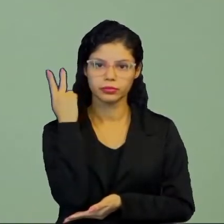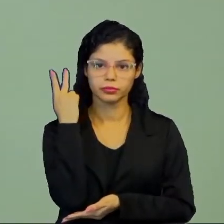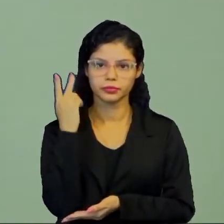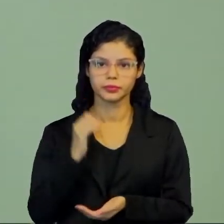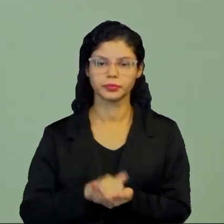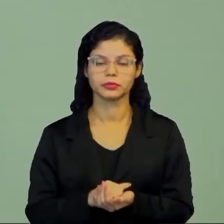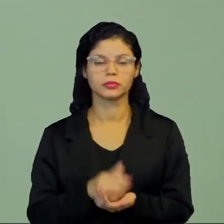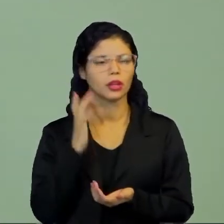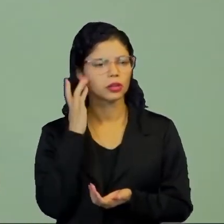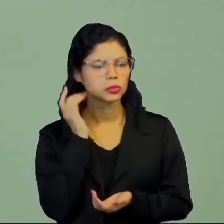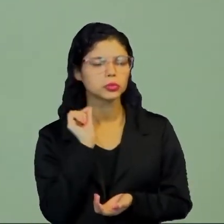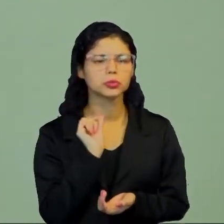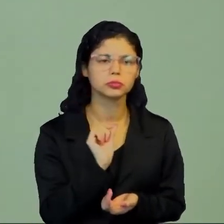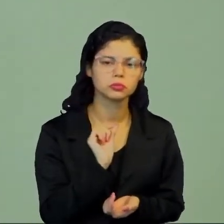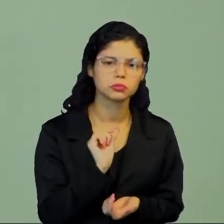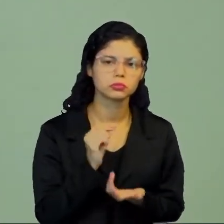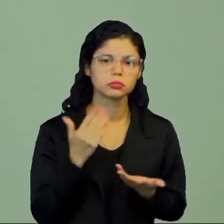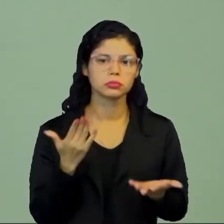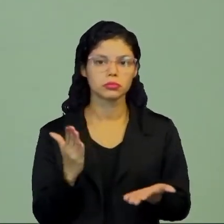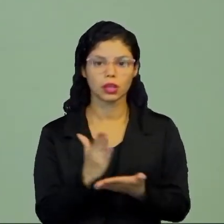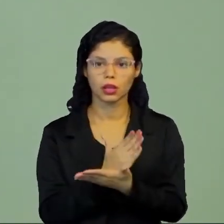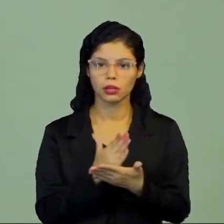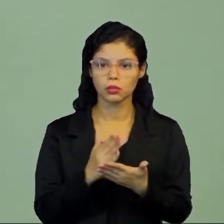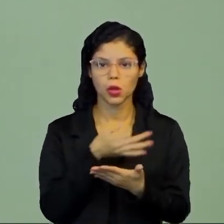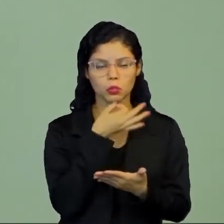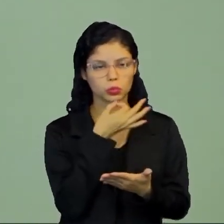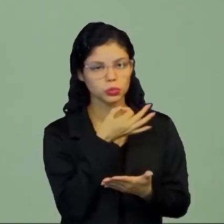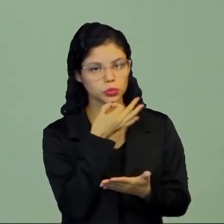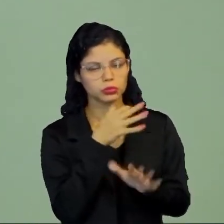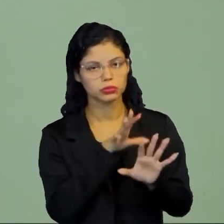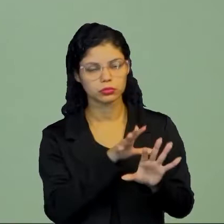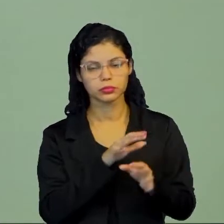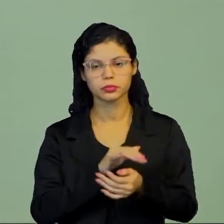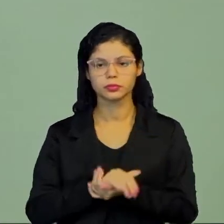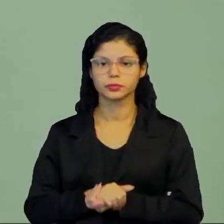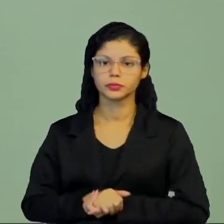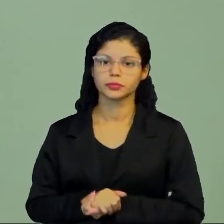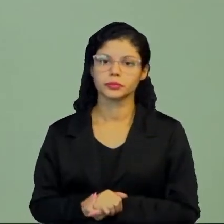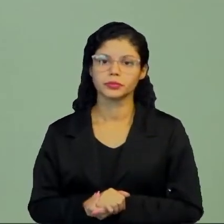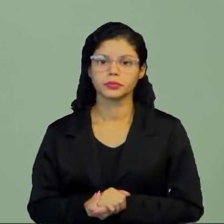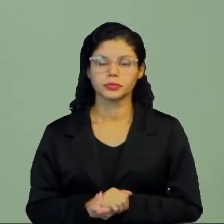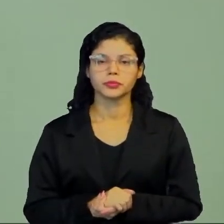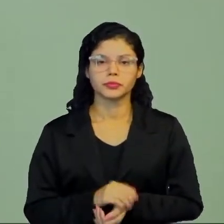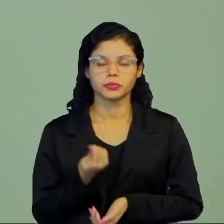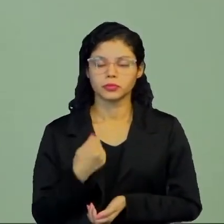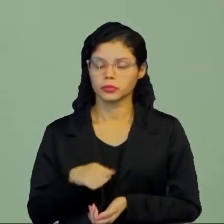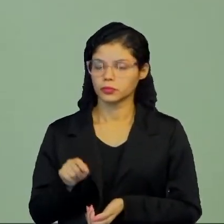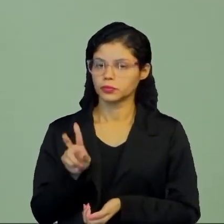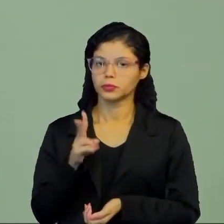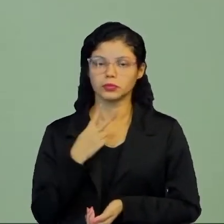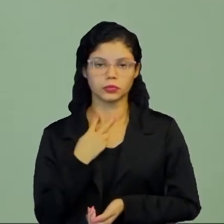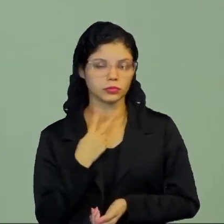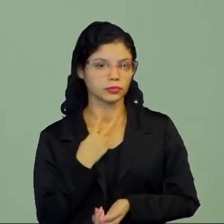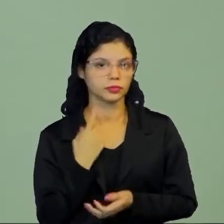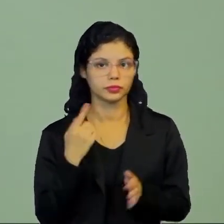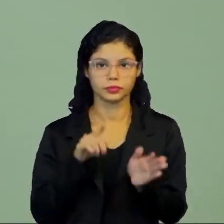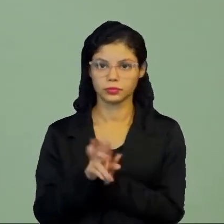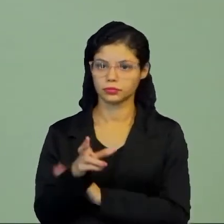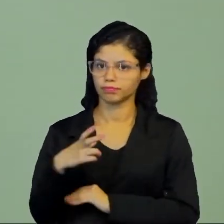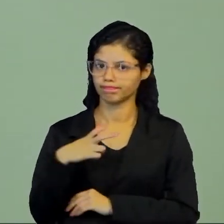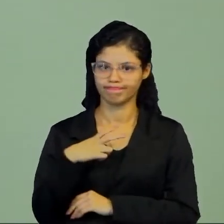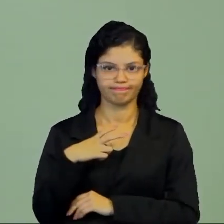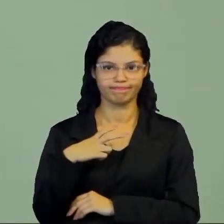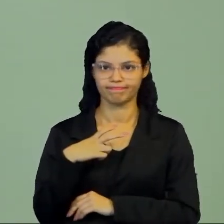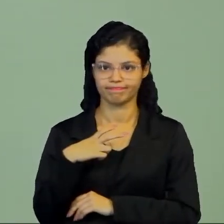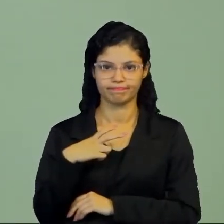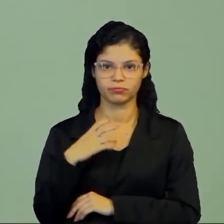que você acha? Alguma coisa nesse tipo, tá? Então não devemos perguntar coisas